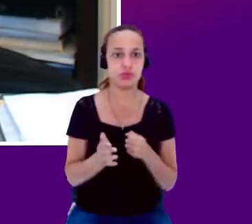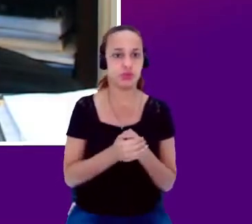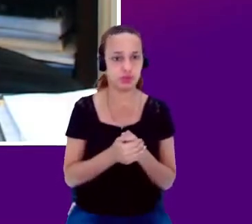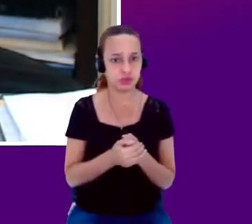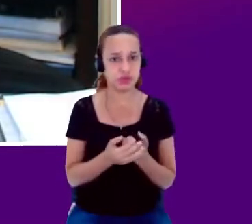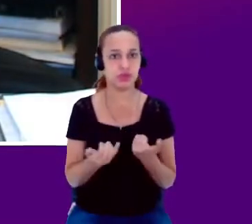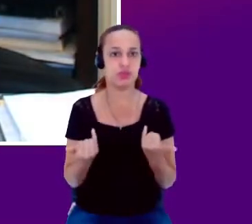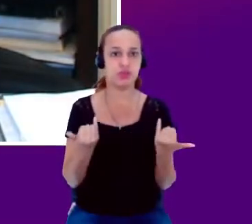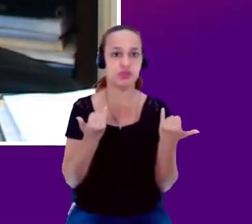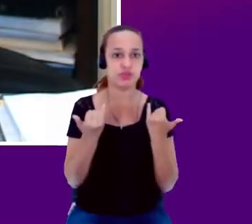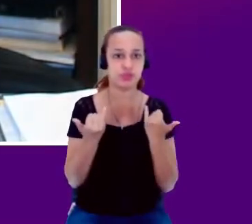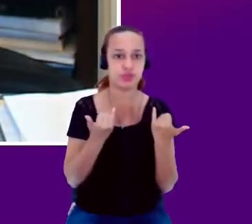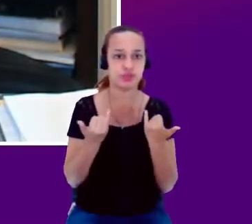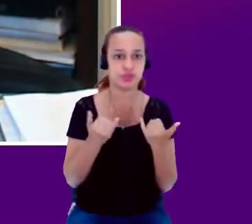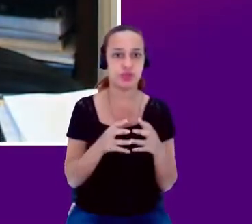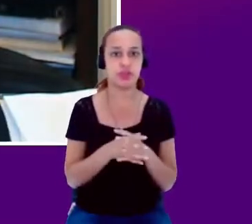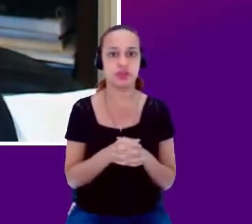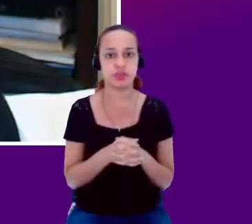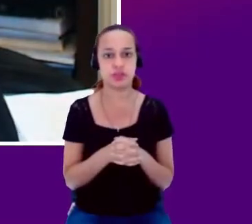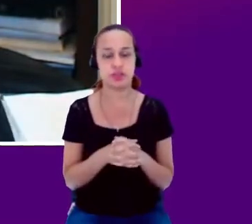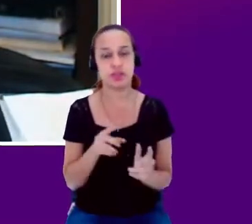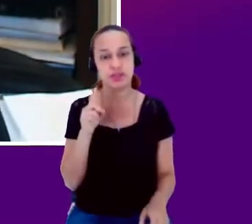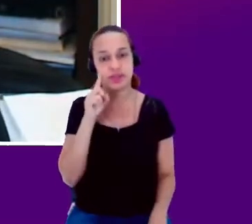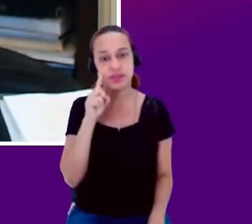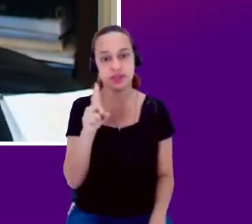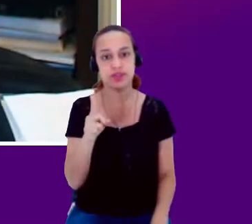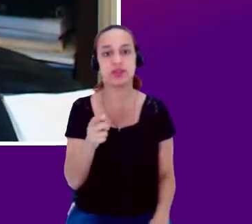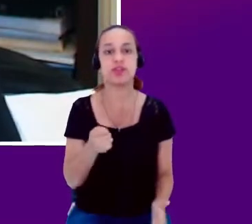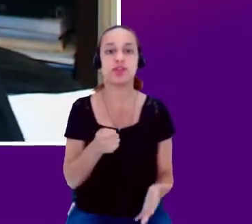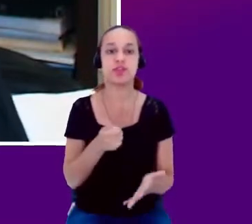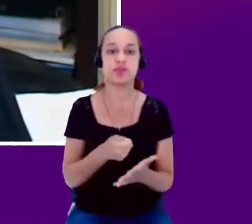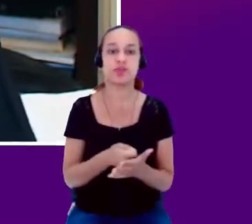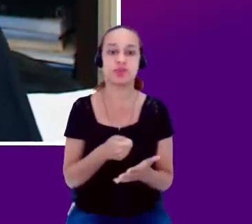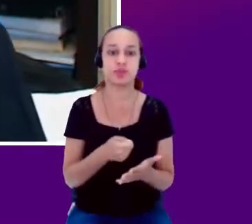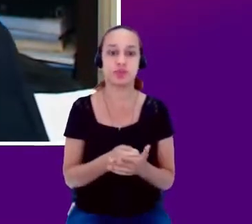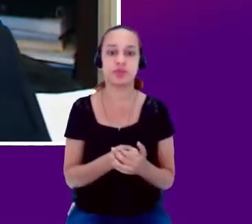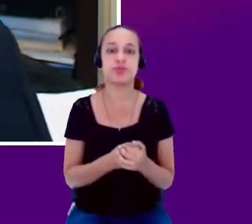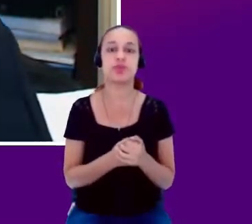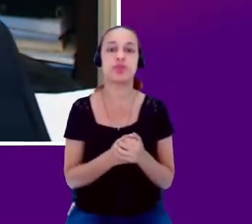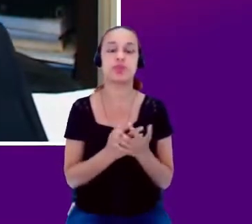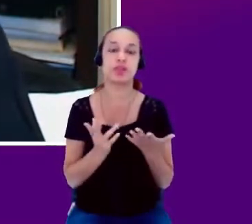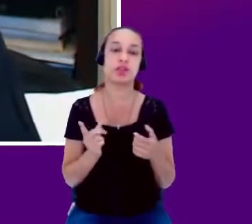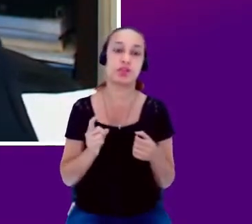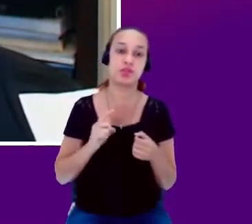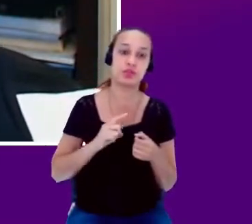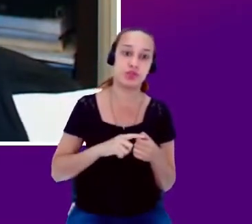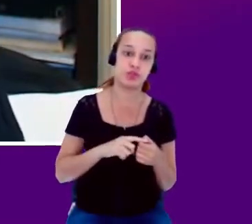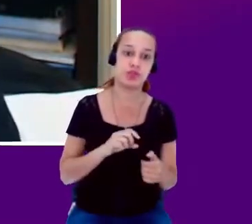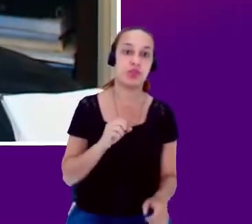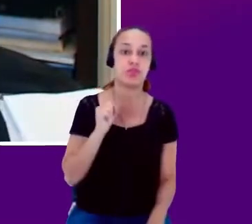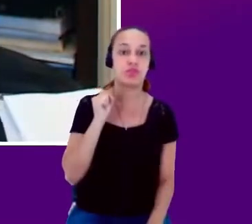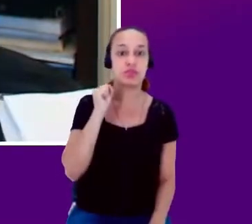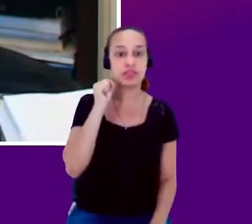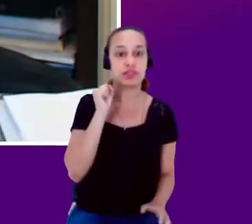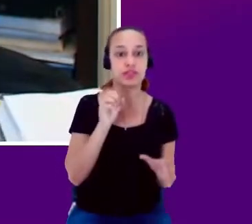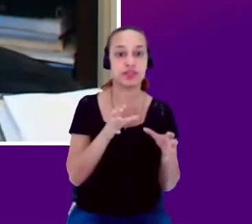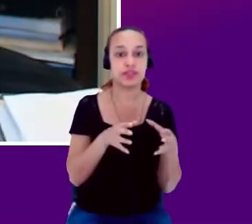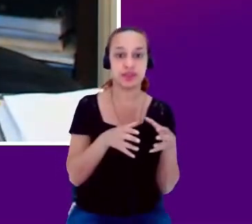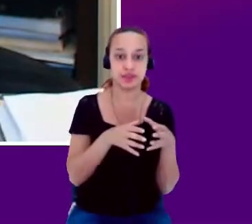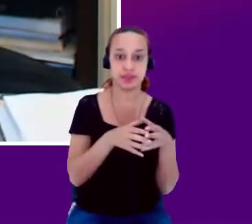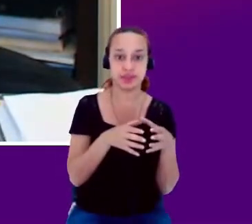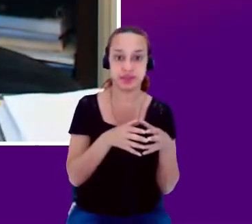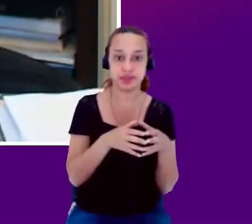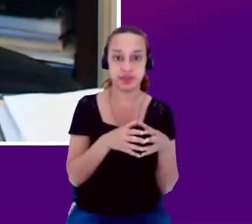PEC 17 foi aprovada em 2 turnos na Câmara dos Deputados e agora volta ao Senado para um